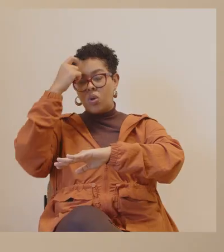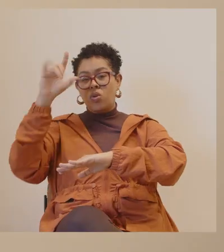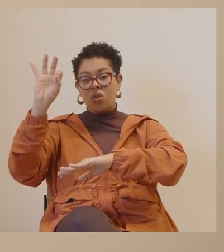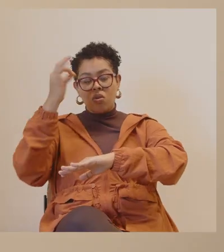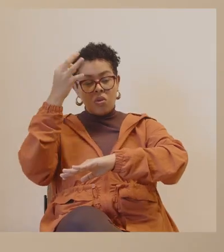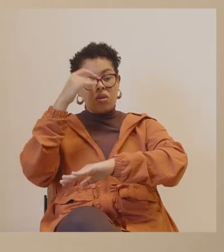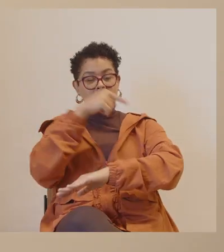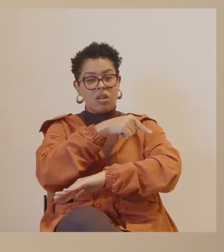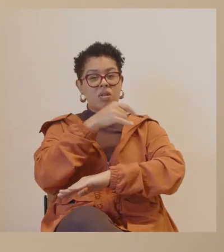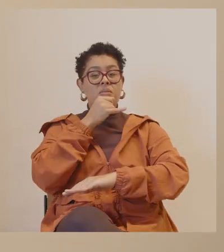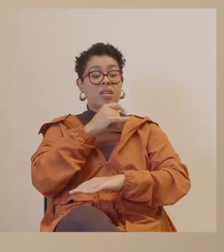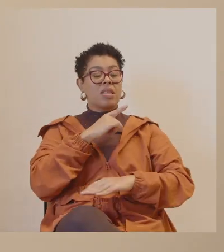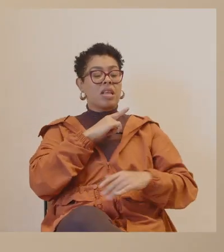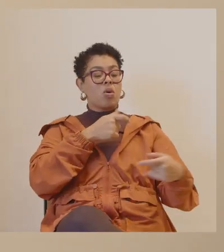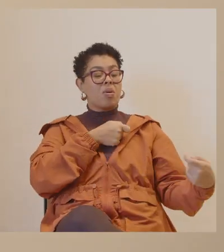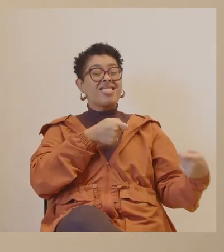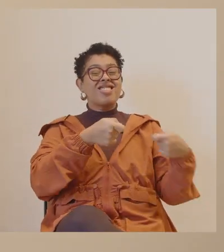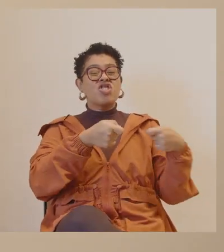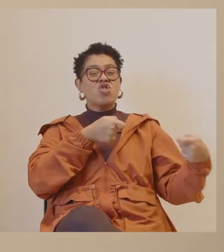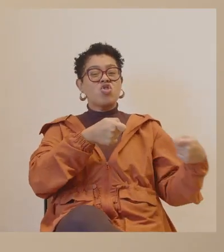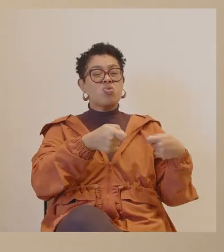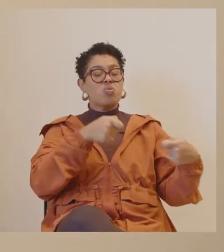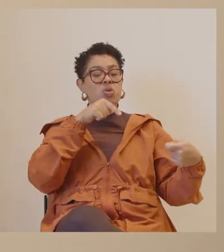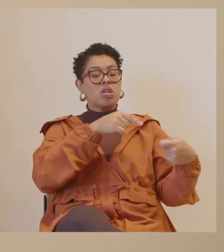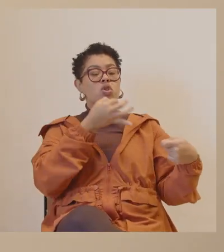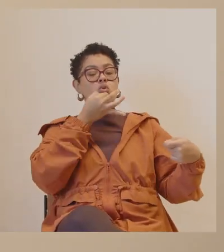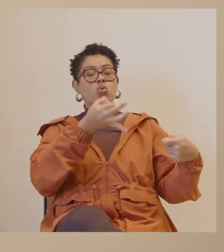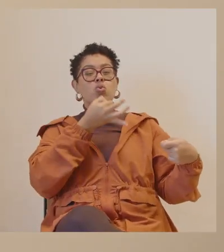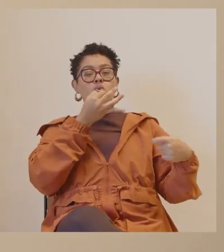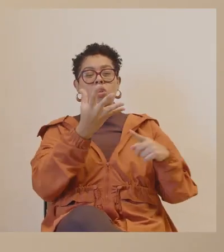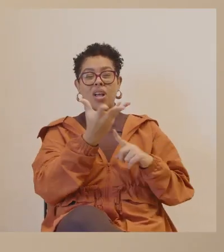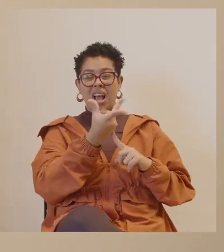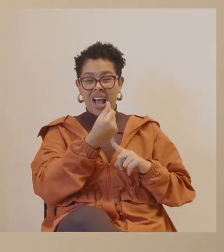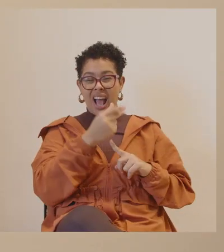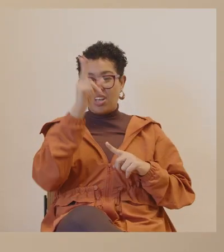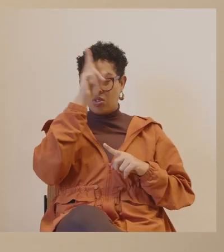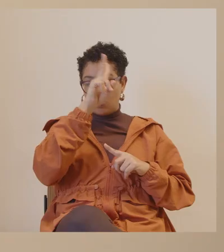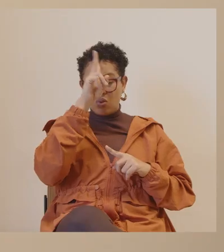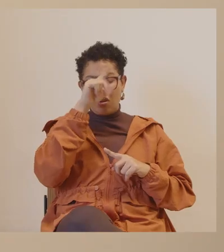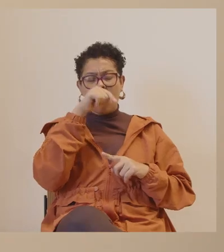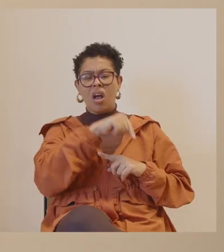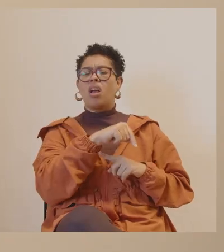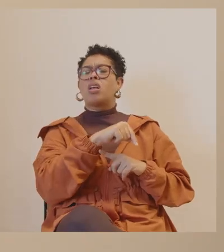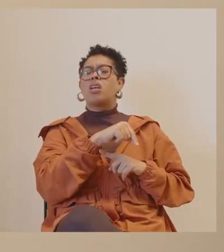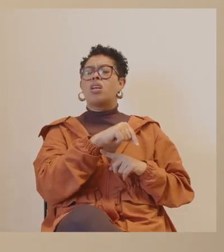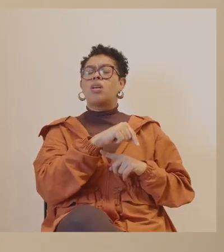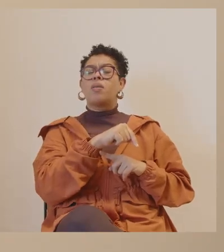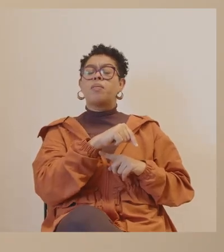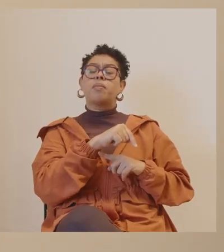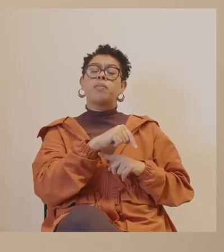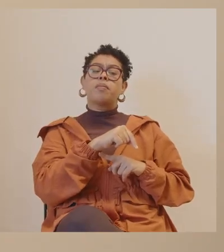questão inclusive há uma disputa entre os críticos de arte, historiadores, sobre aonde nasce